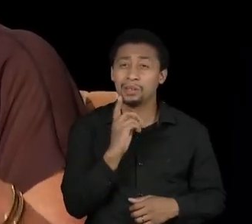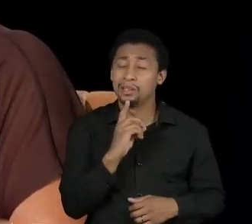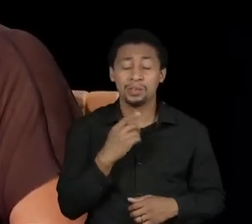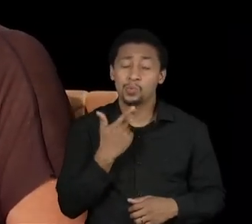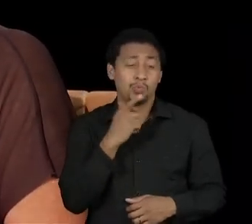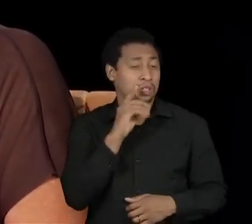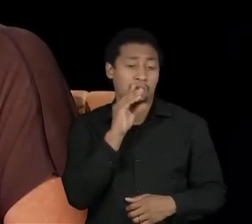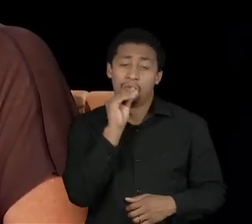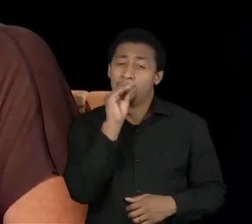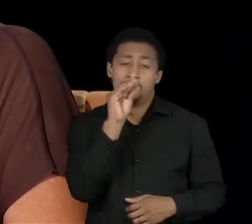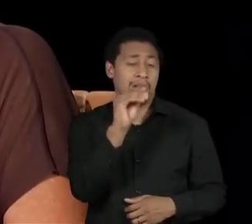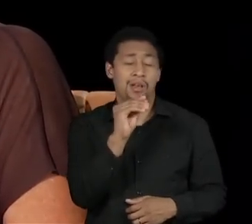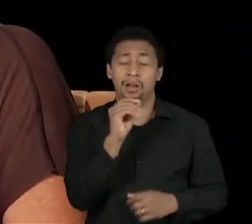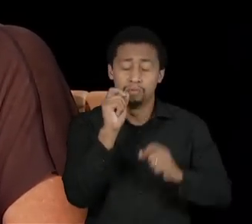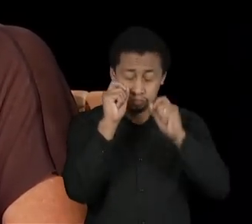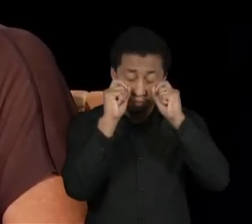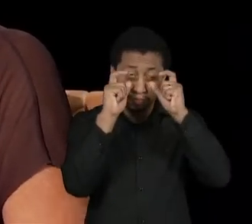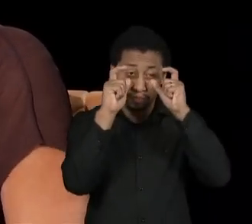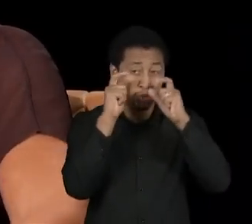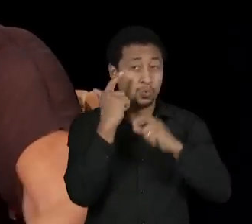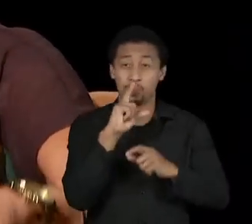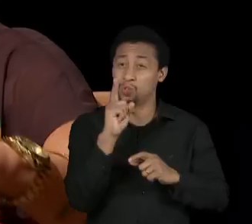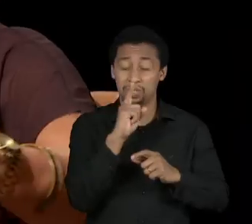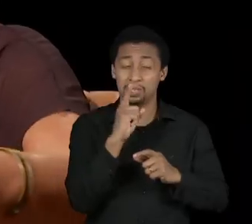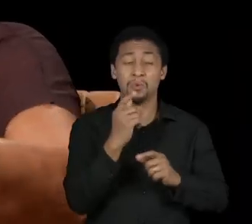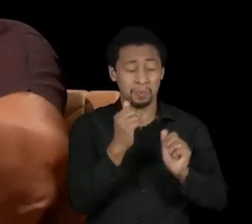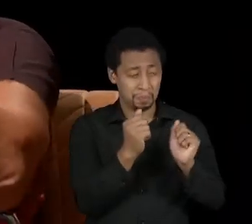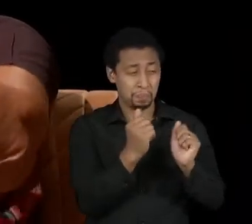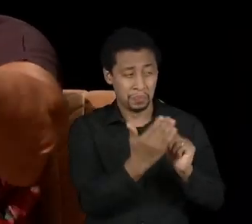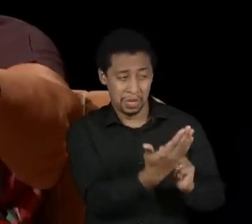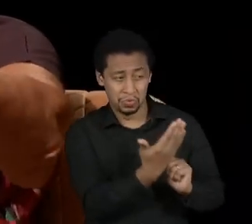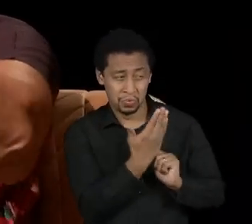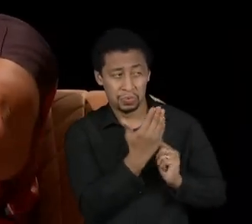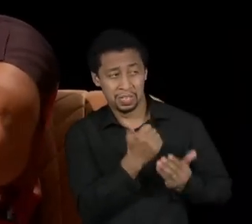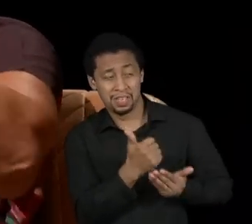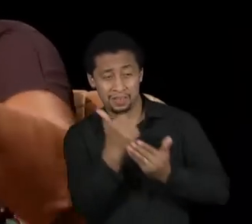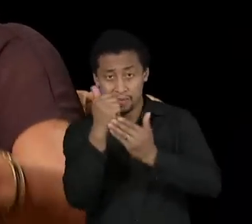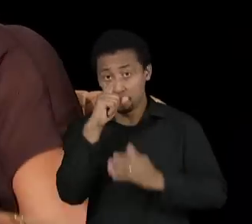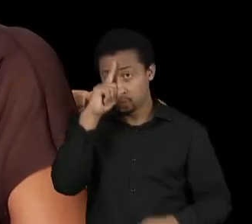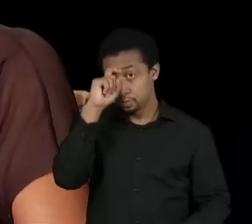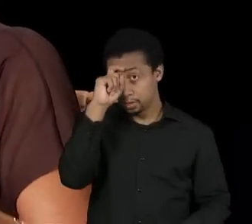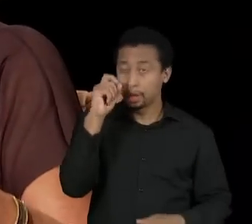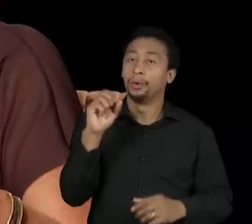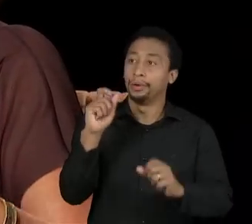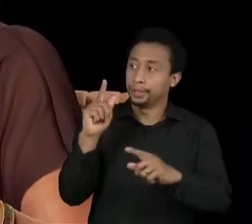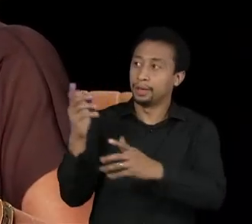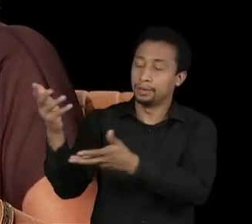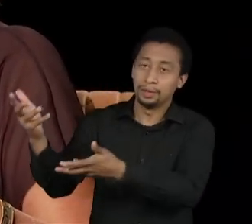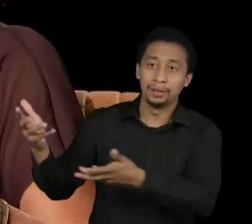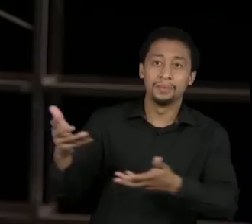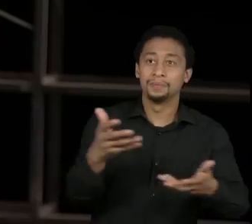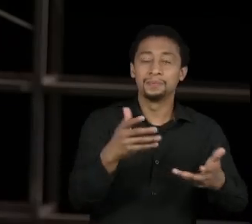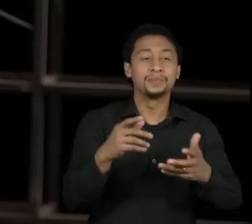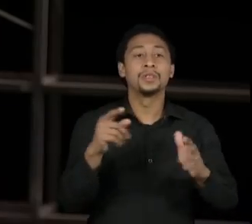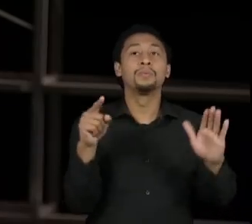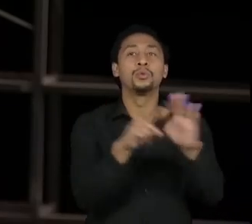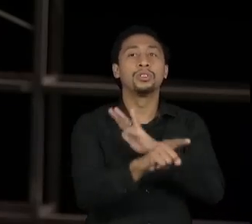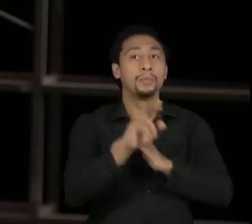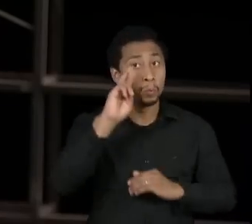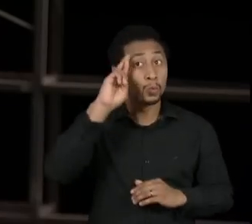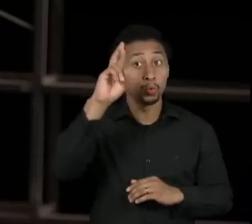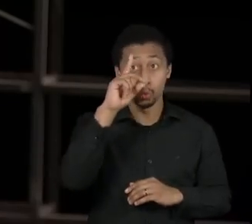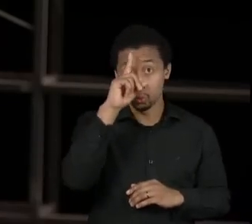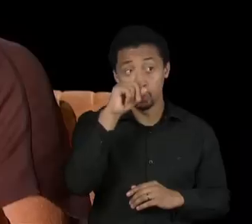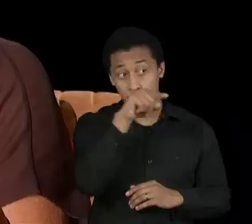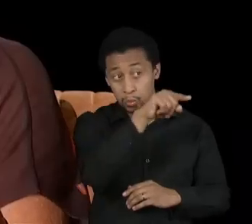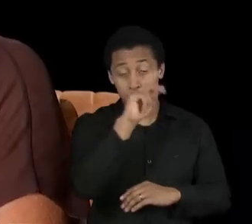os olhos. Temos que ir para o hospital. Descemos, o dono do hotel falou, hospital aqui perto, vocês têm que